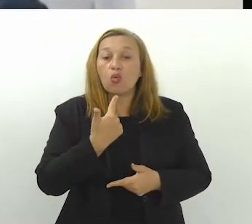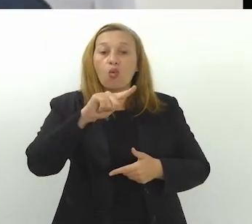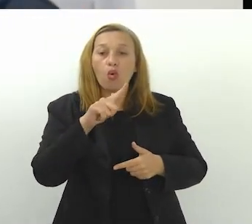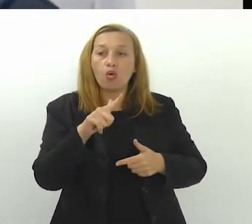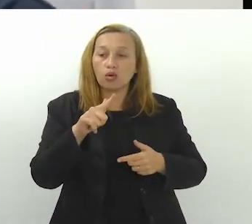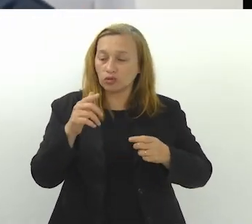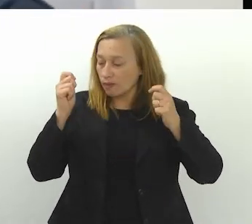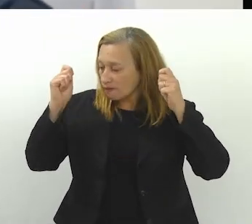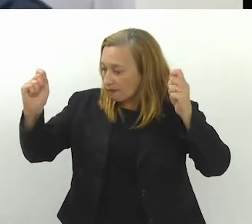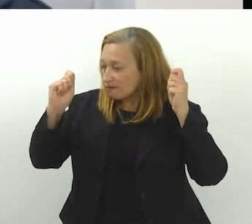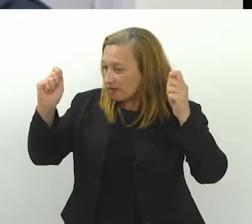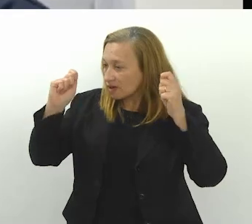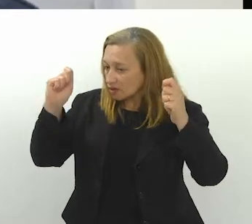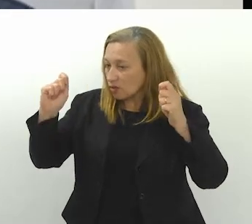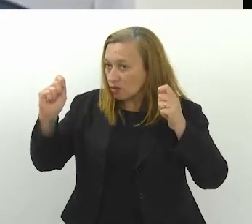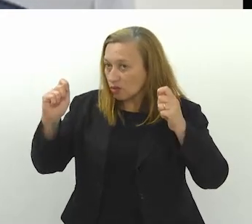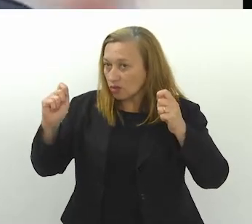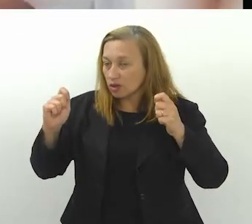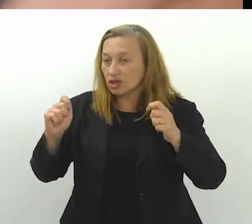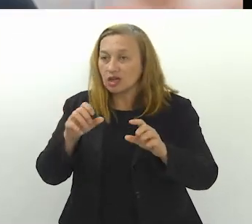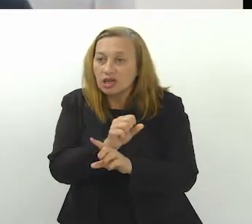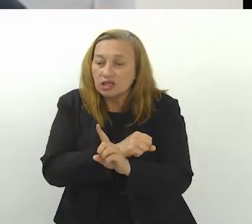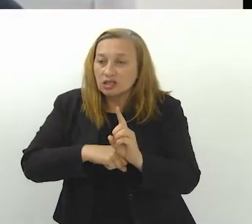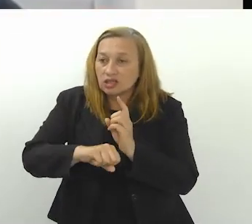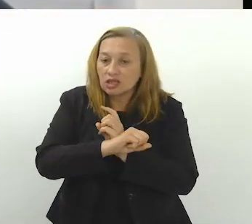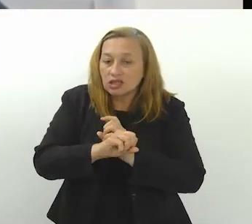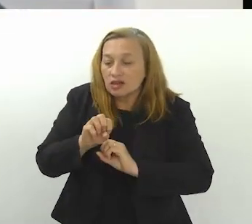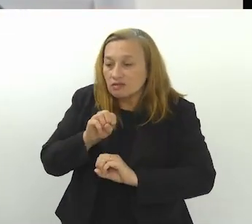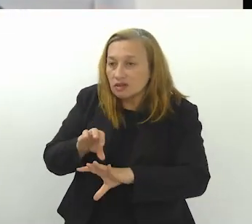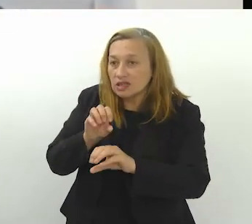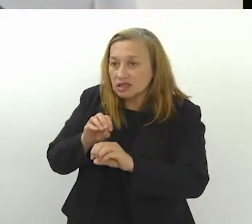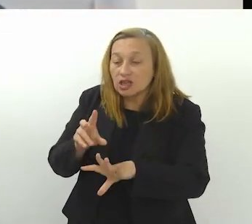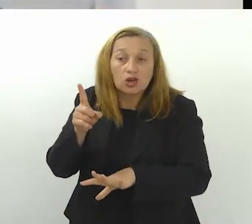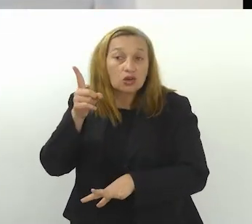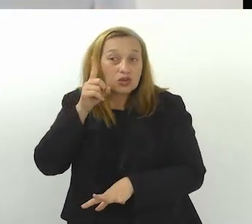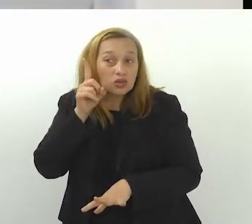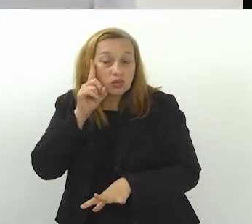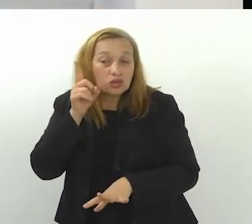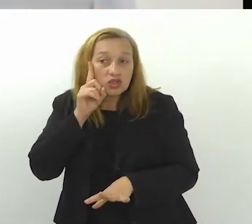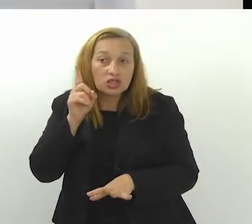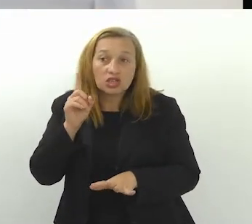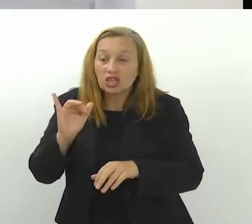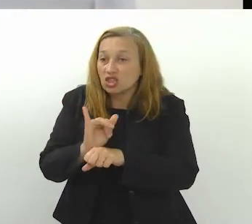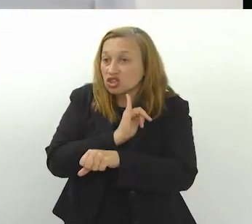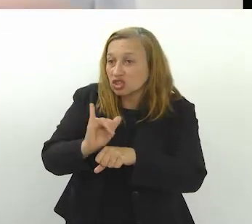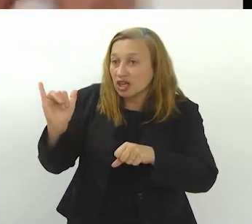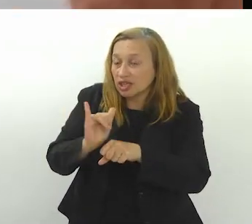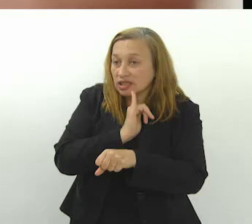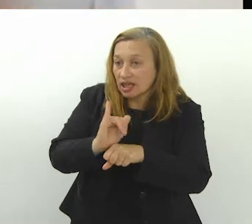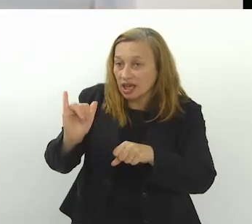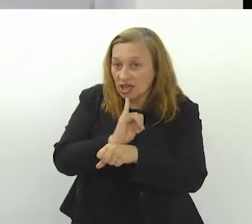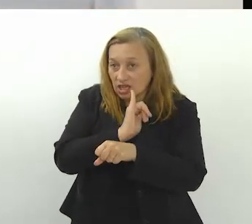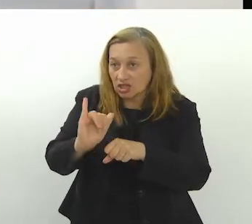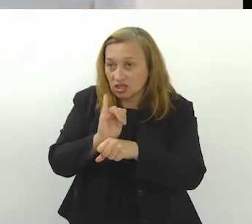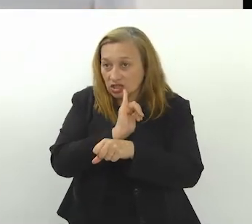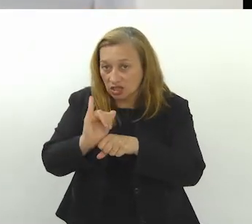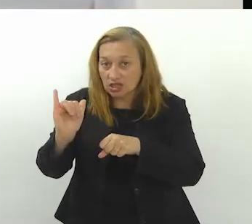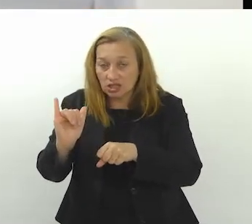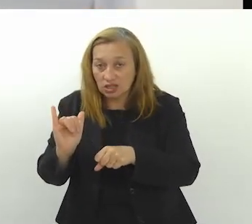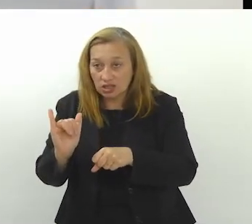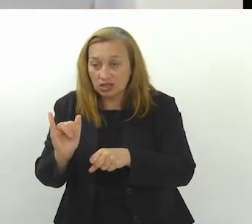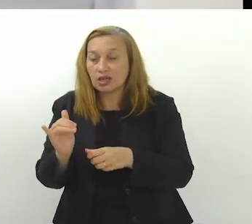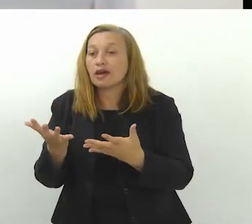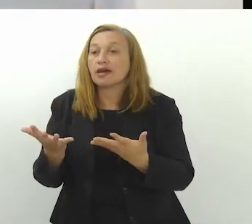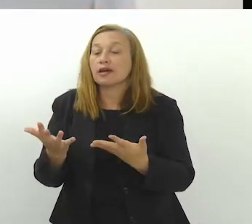esses educadores e assistentes sociais, basicamente no seu dia a dia, ou seja, trata-se de medidas que não são pontuais.